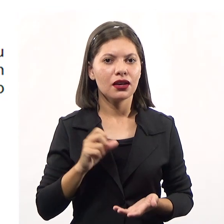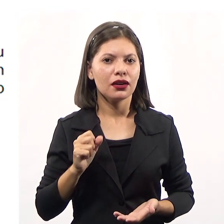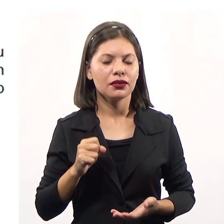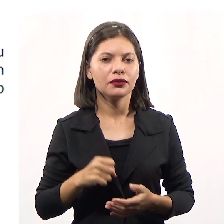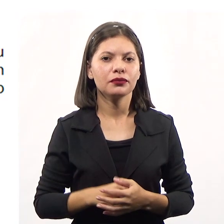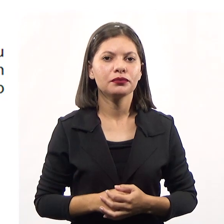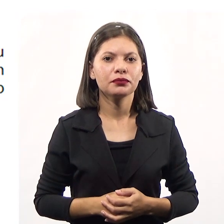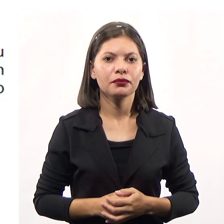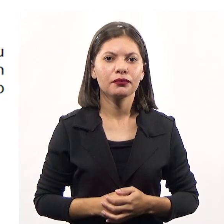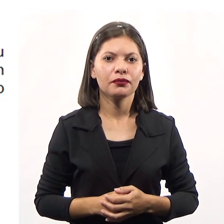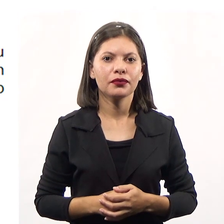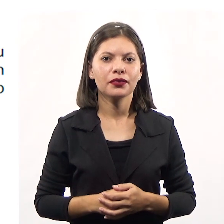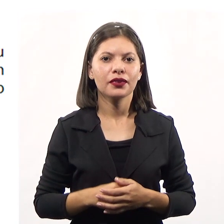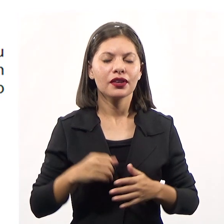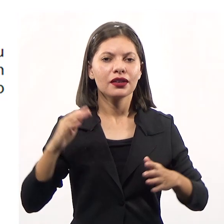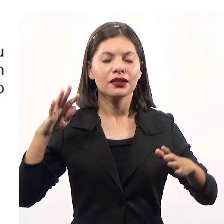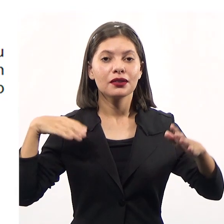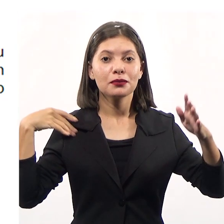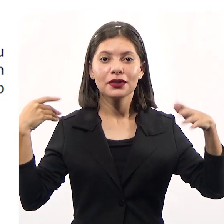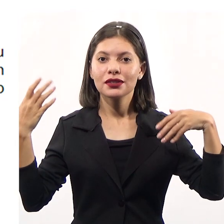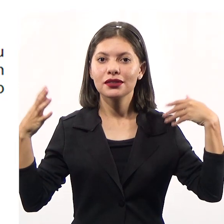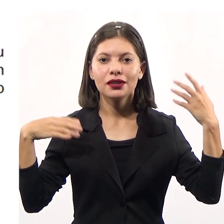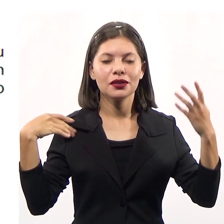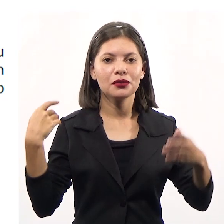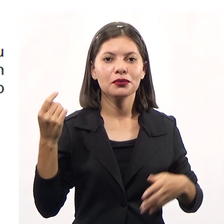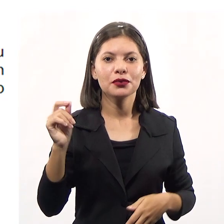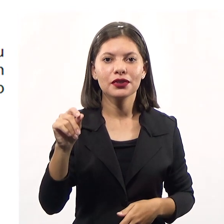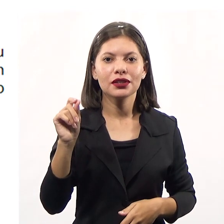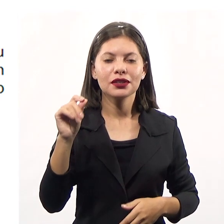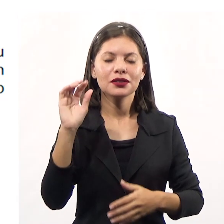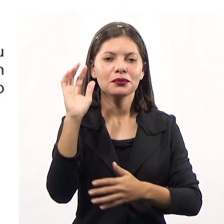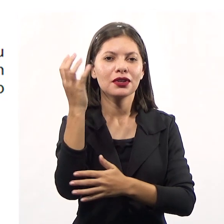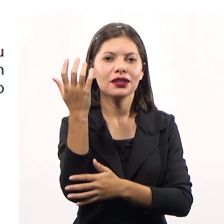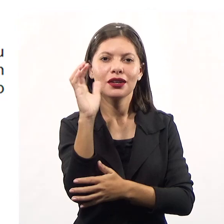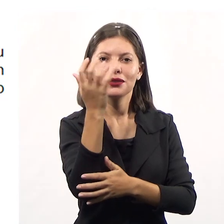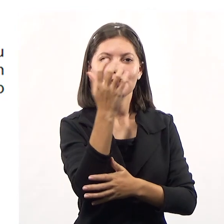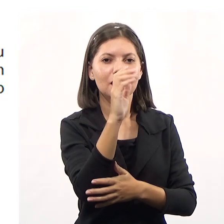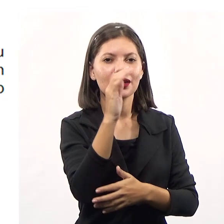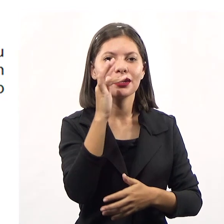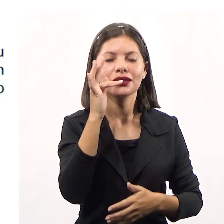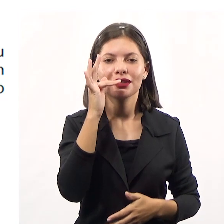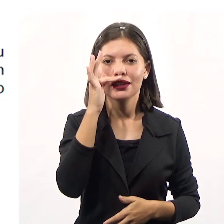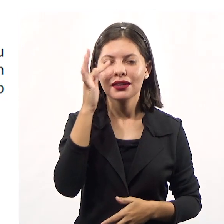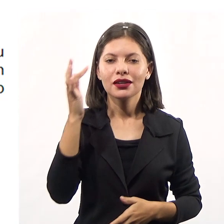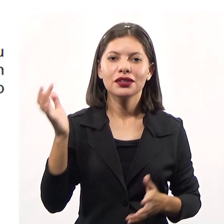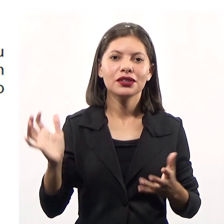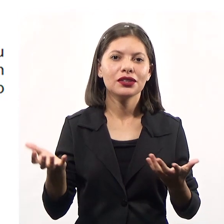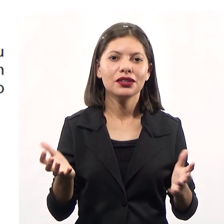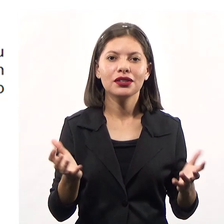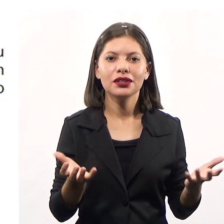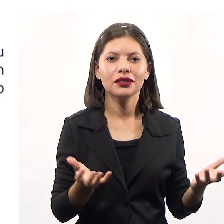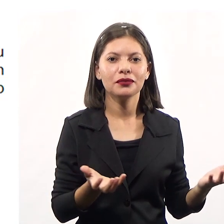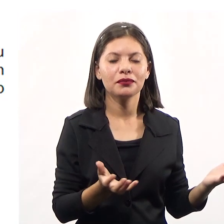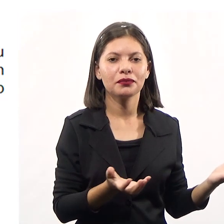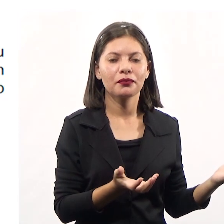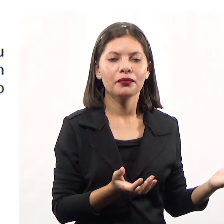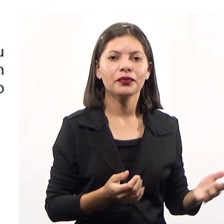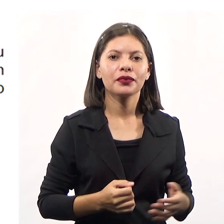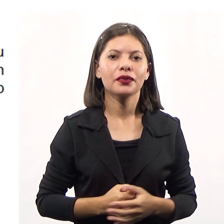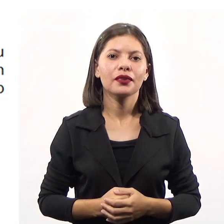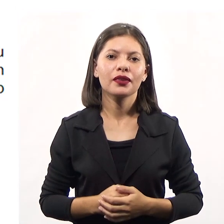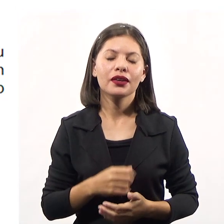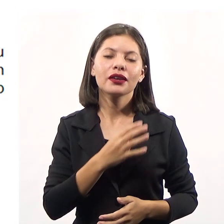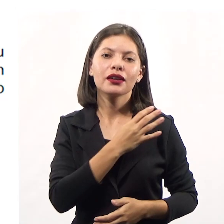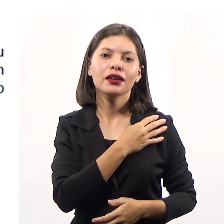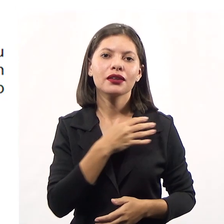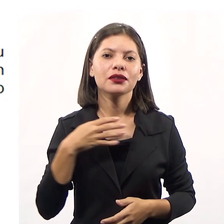realidade. Por isso que ele fazia esses passeios, né, pela natureza, pelo jardim, pelas árvores, porque